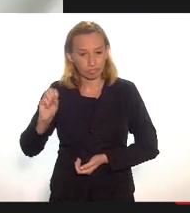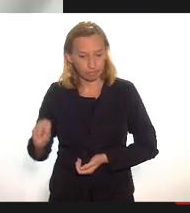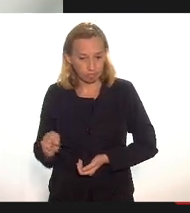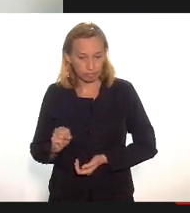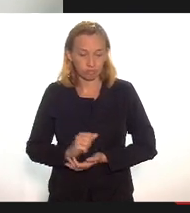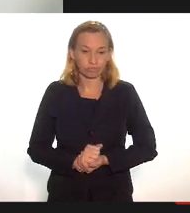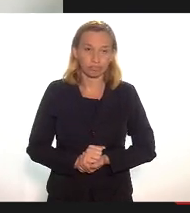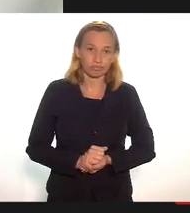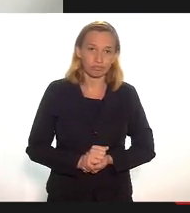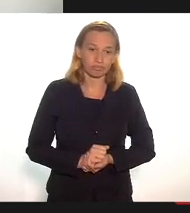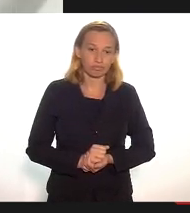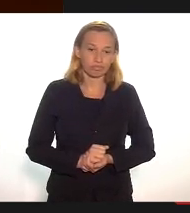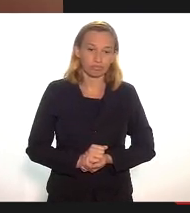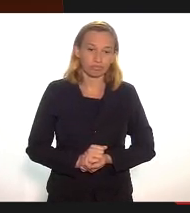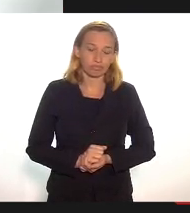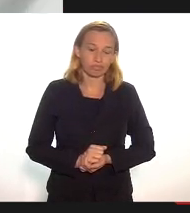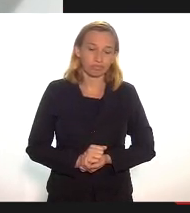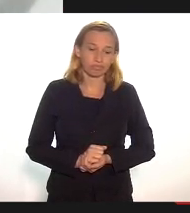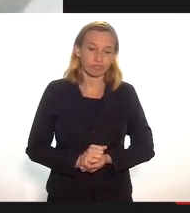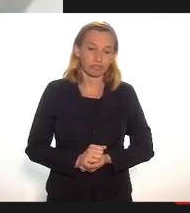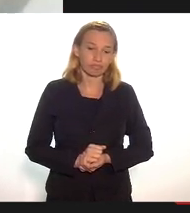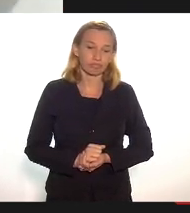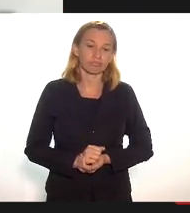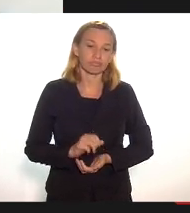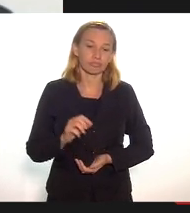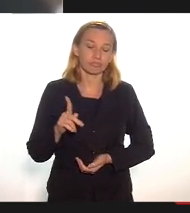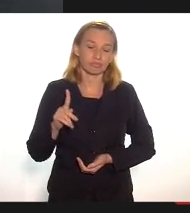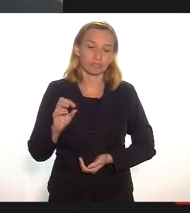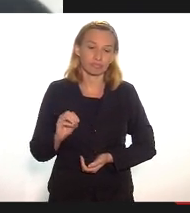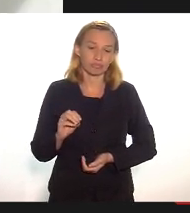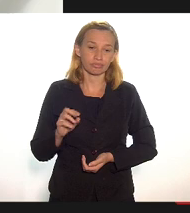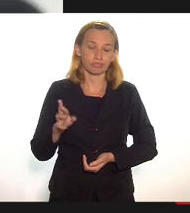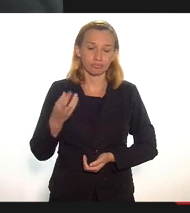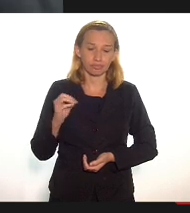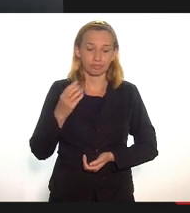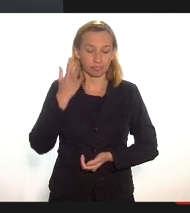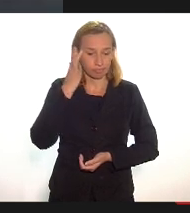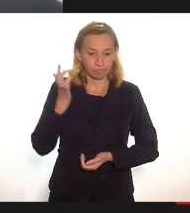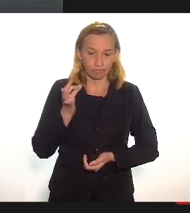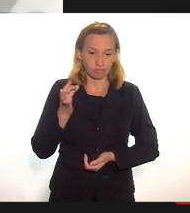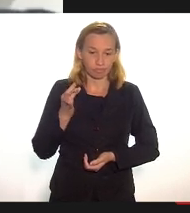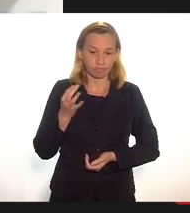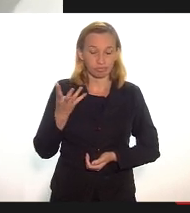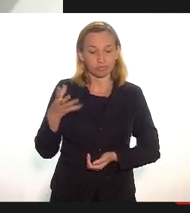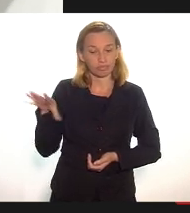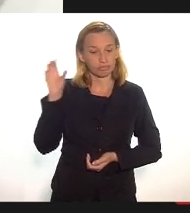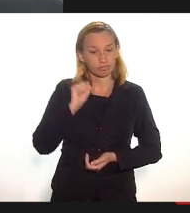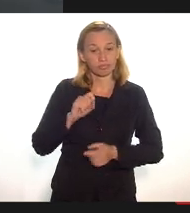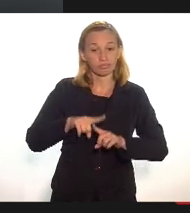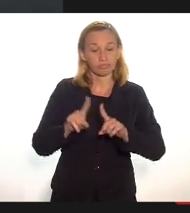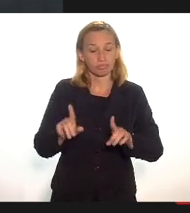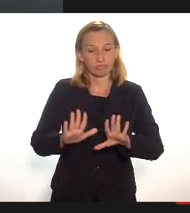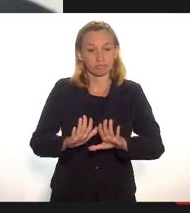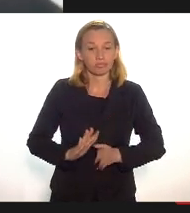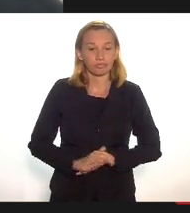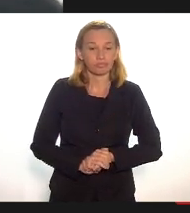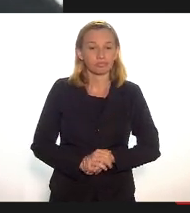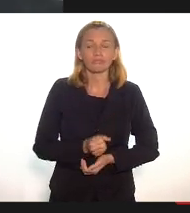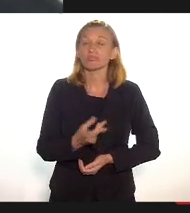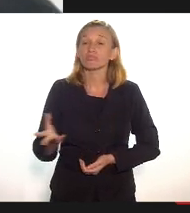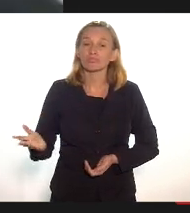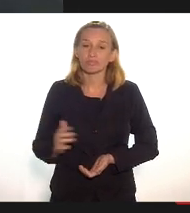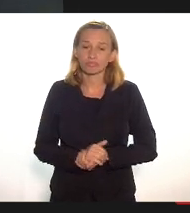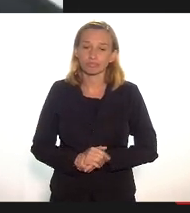Andaraí. Eu tava, ia falar para o Paulo Pinheiro, não sei se ele ainda está me ouvindo. Quantas vezes o IASERJ